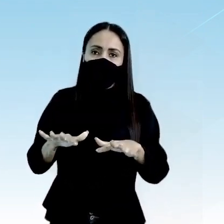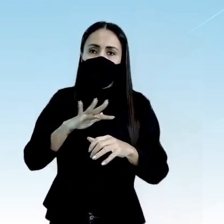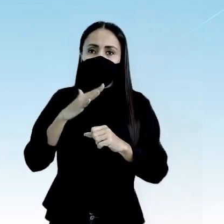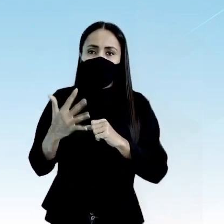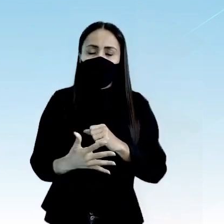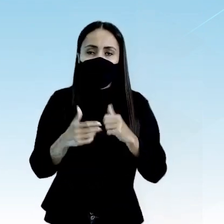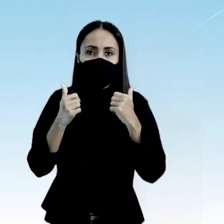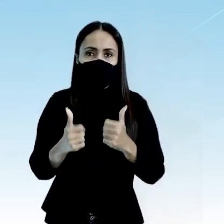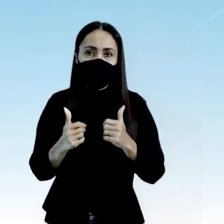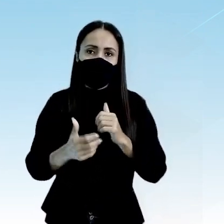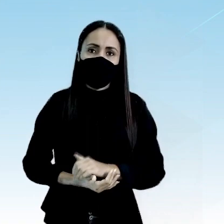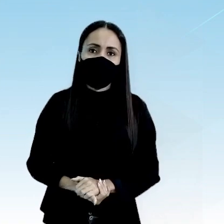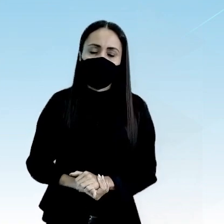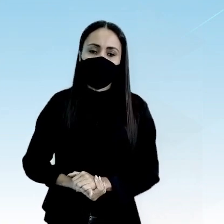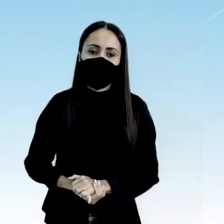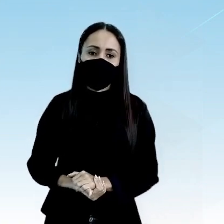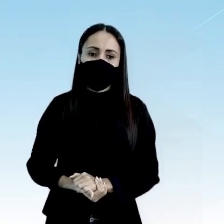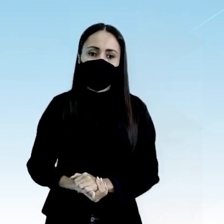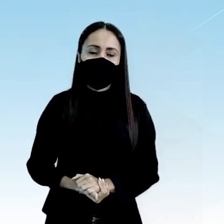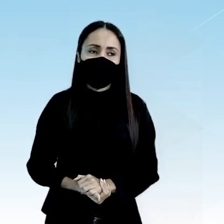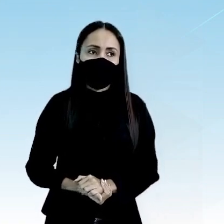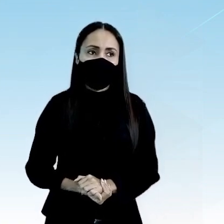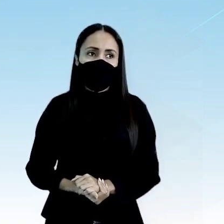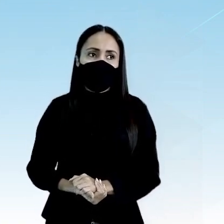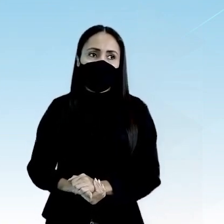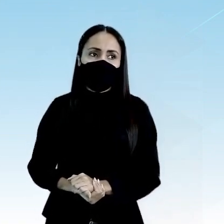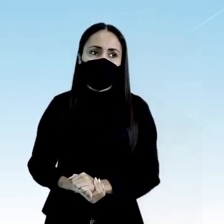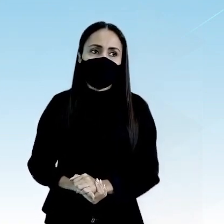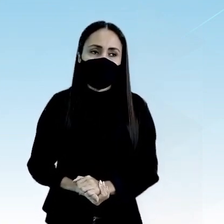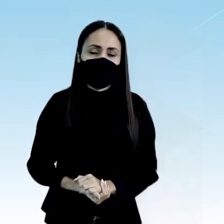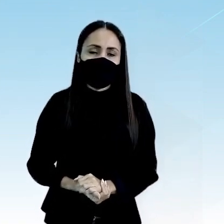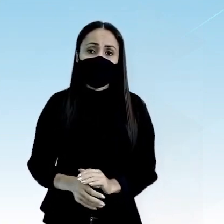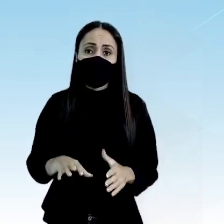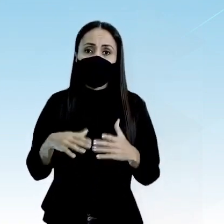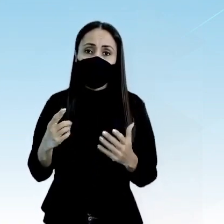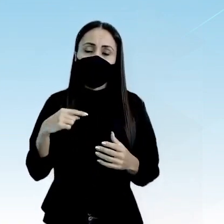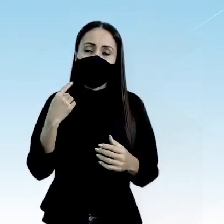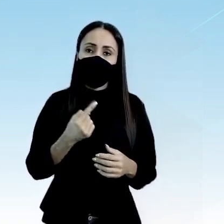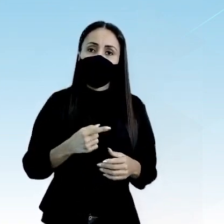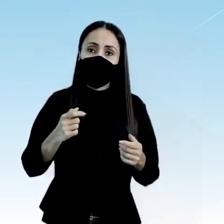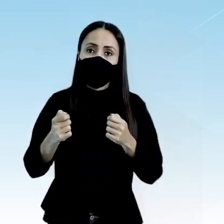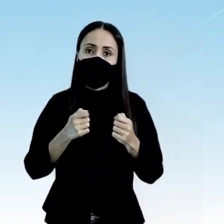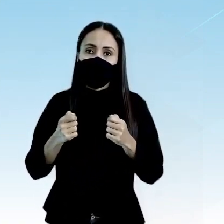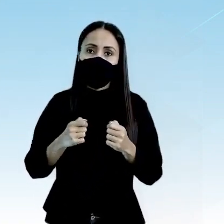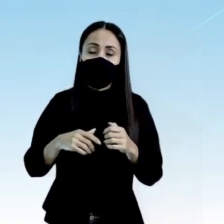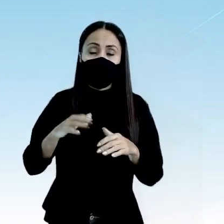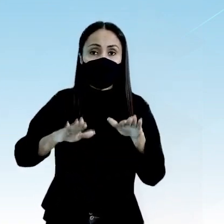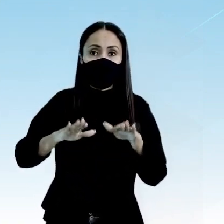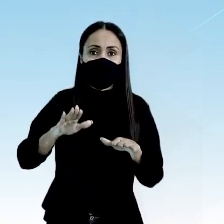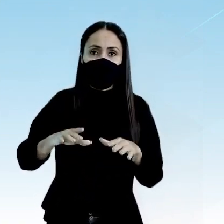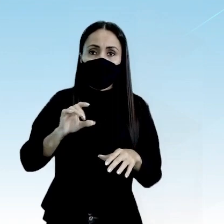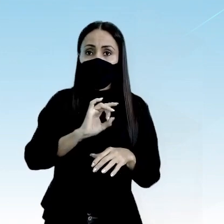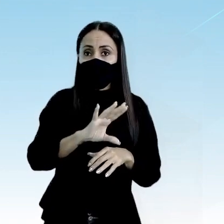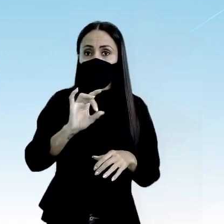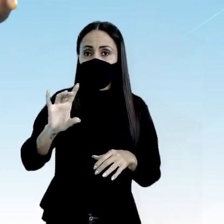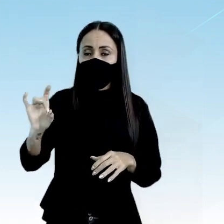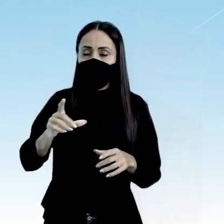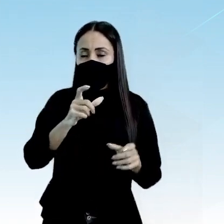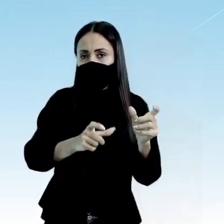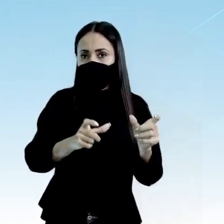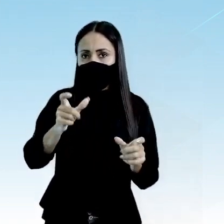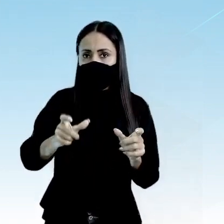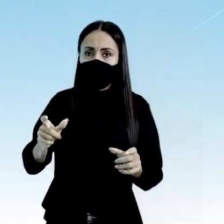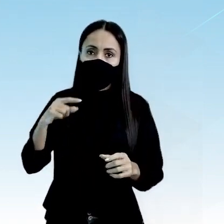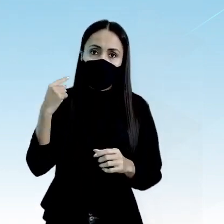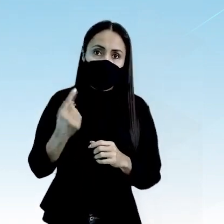Nós possamos controlar essa pandemia, né? Então, para que nós possamos controlar, depende de cada um de nós, né? Então, aquela música